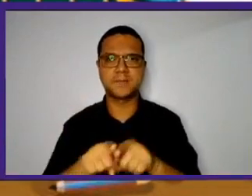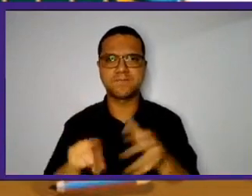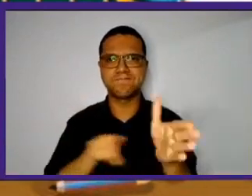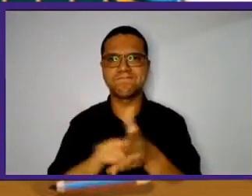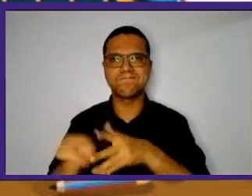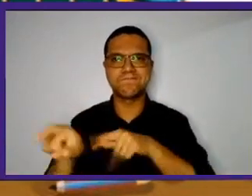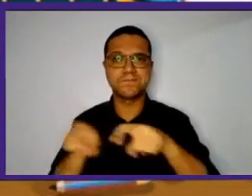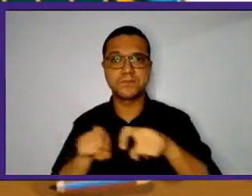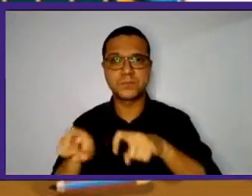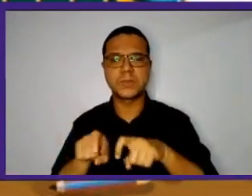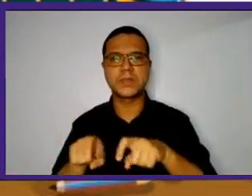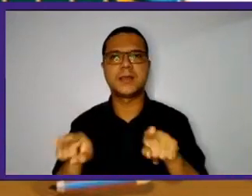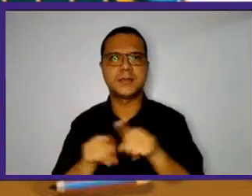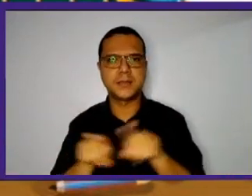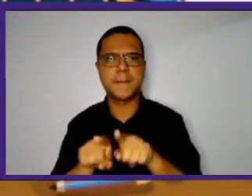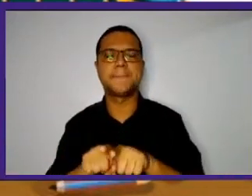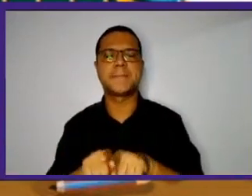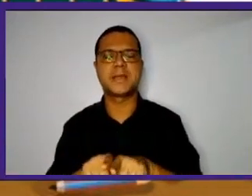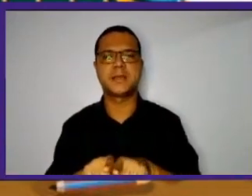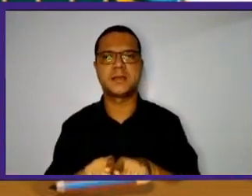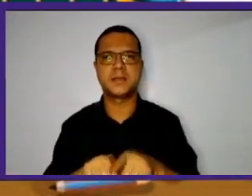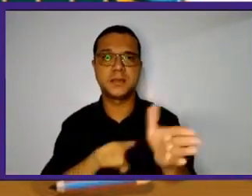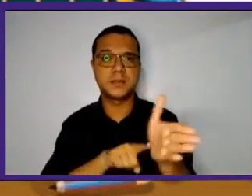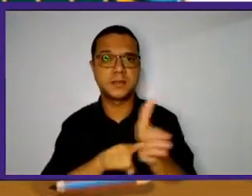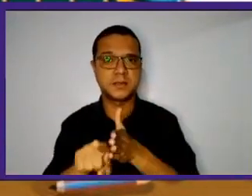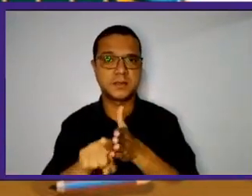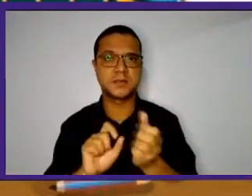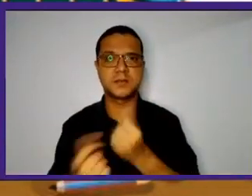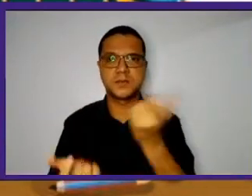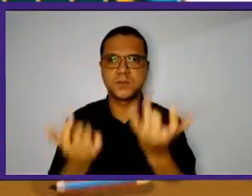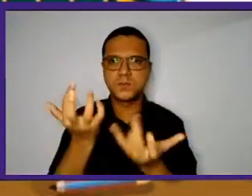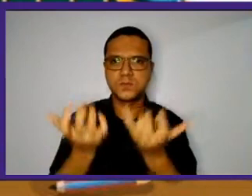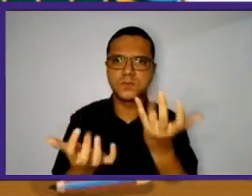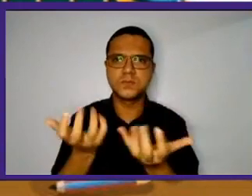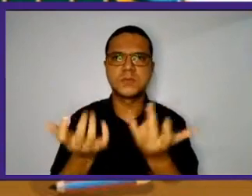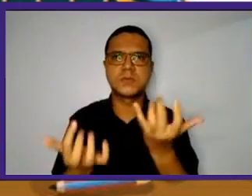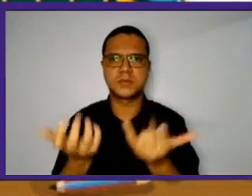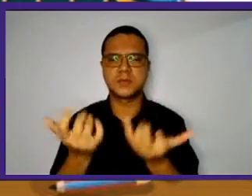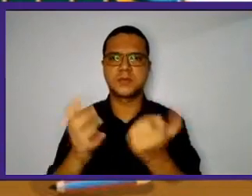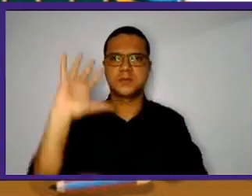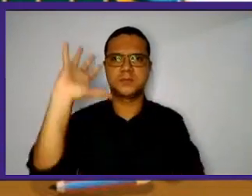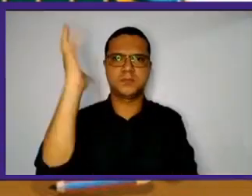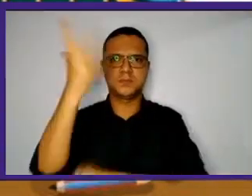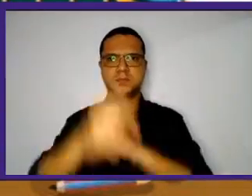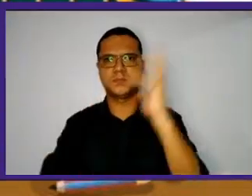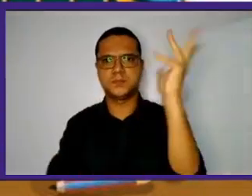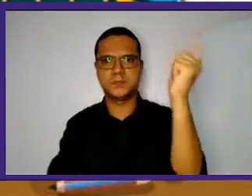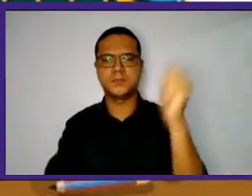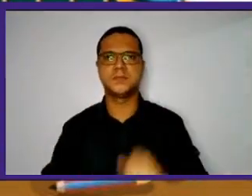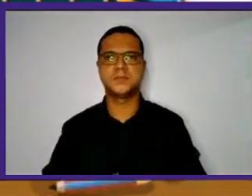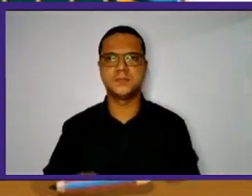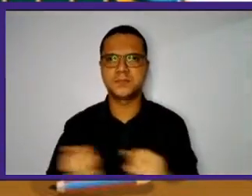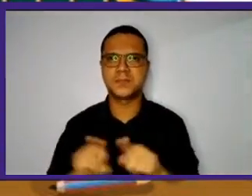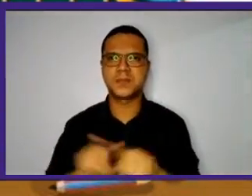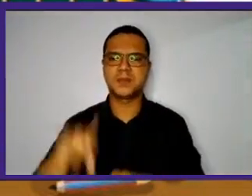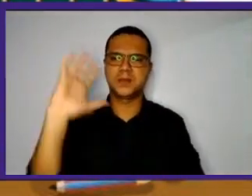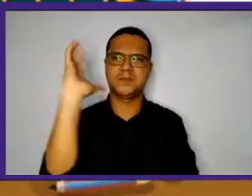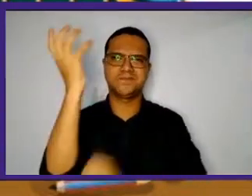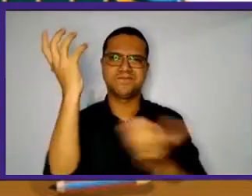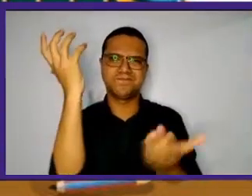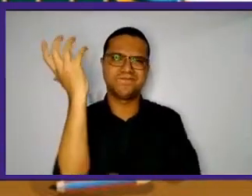agricultura. Tem também a questão da queima das florestas. Aí